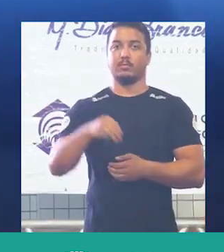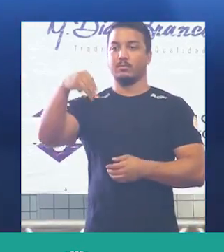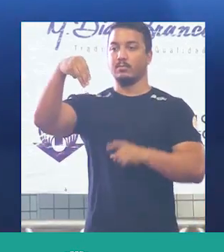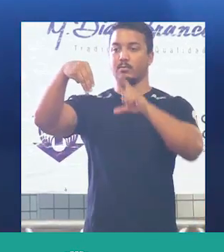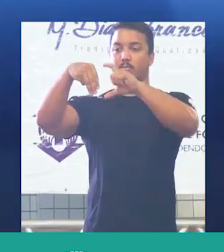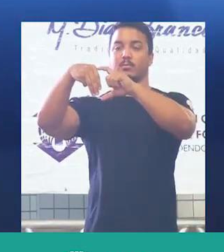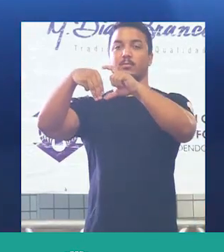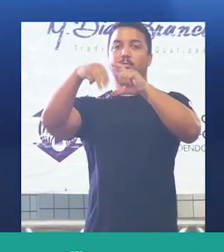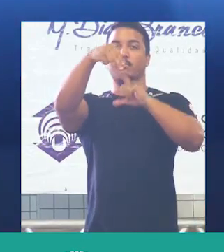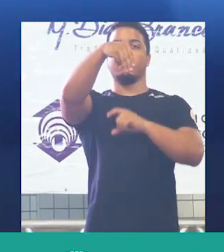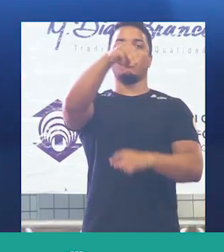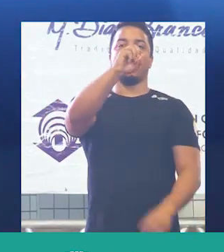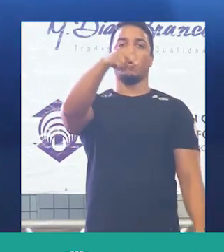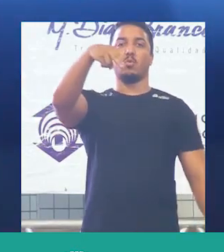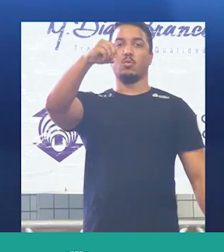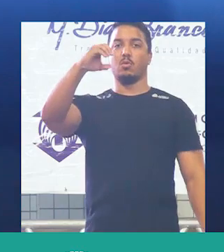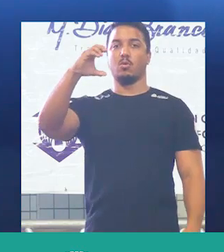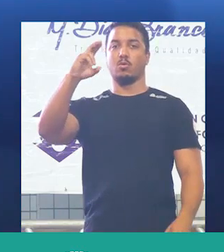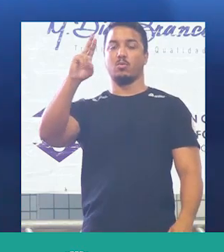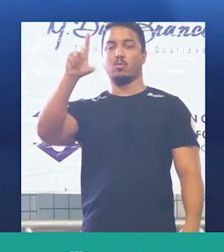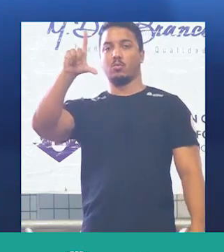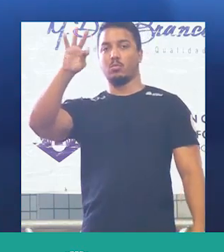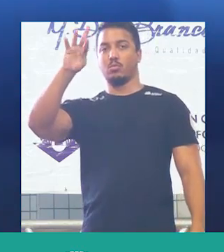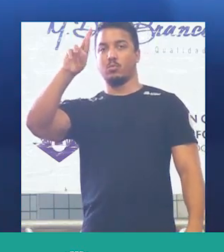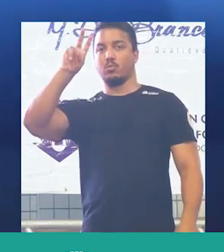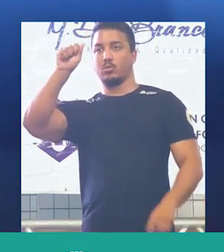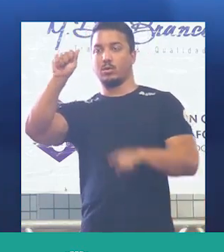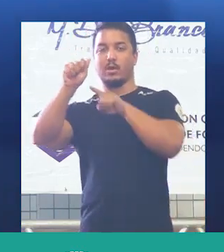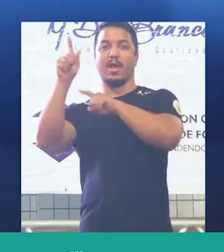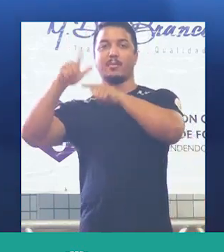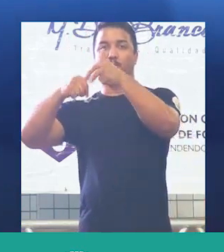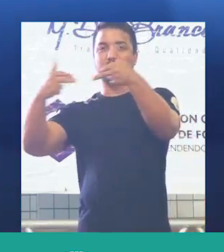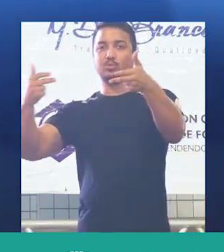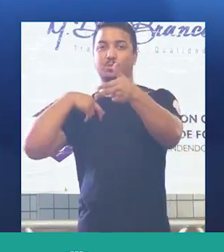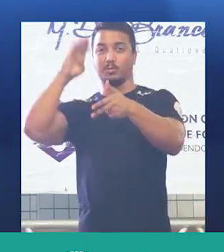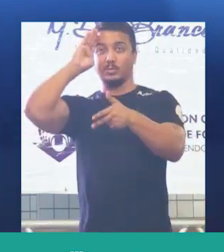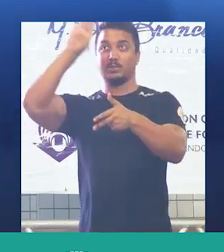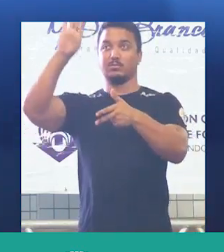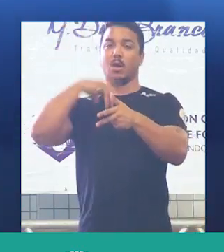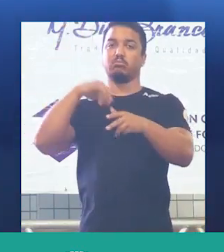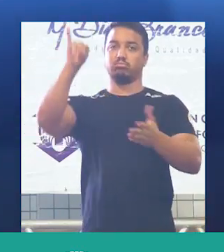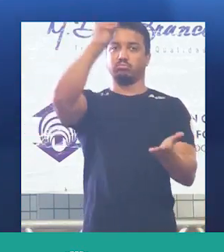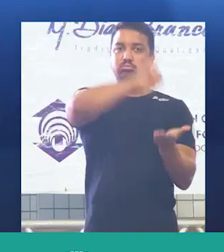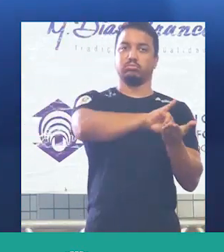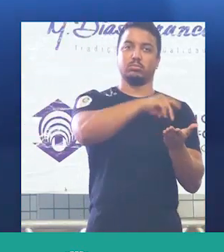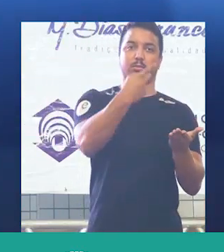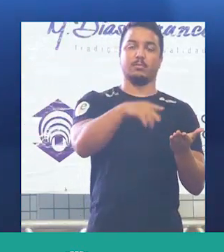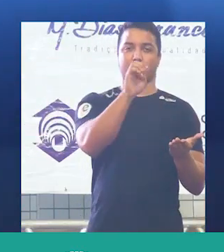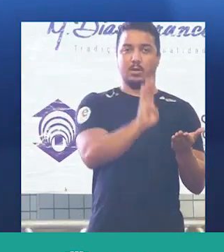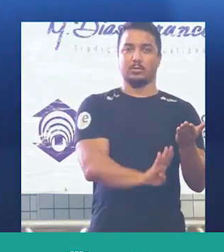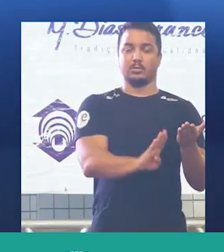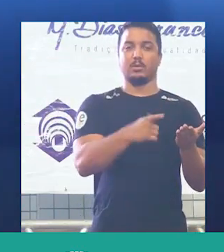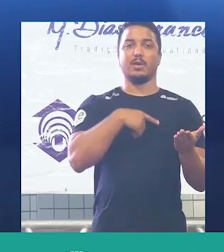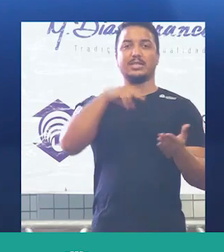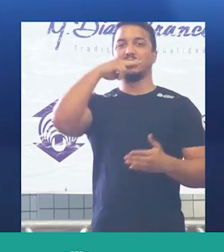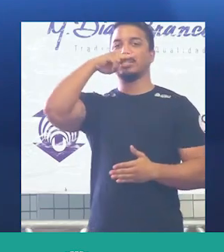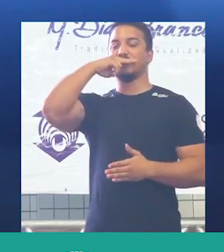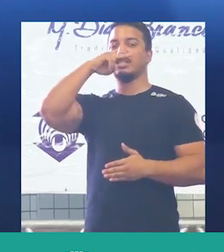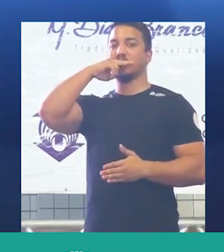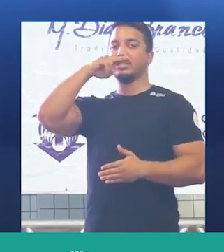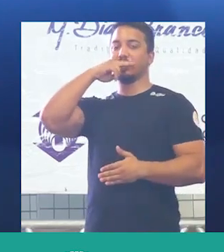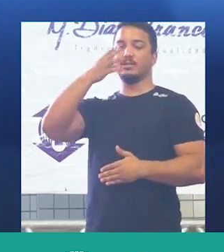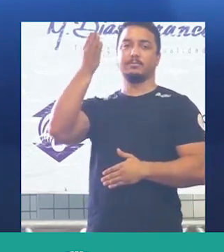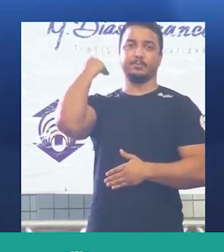de monocultura. Um principal produto será estabelecido no Brasil. No caso, a